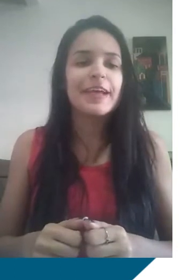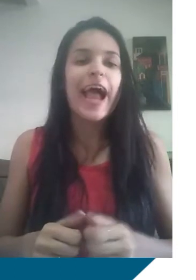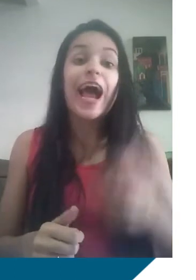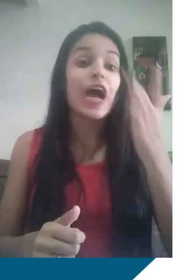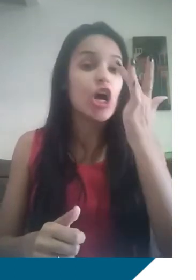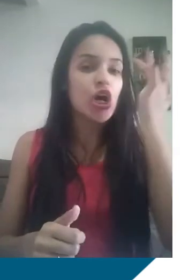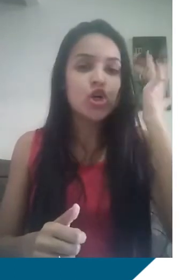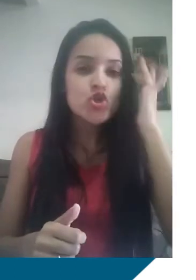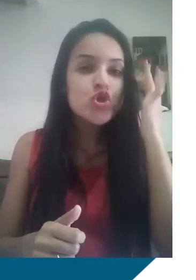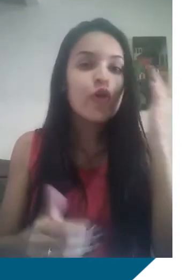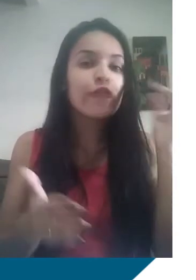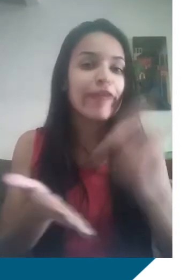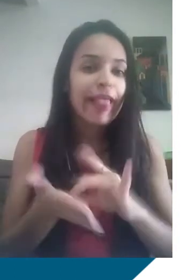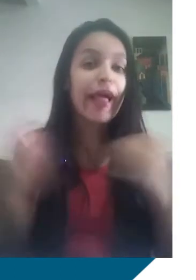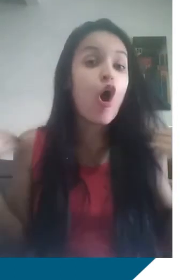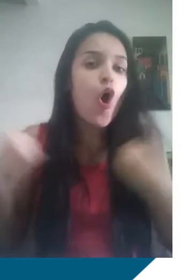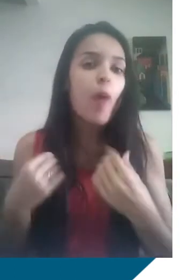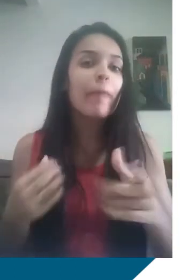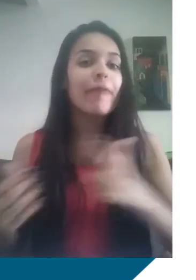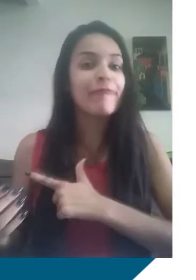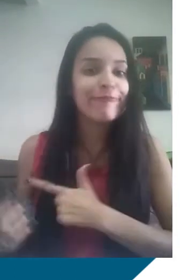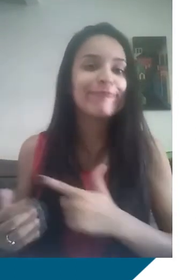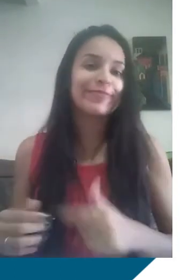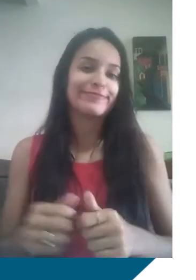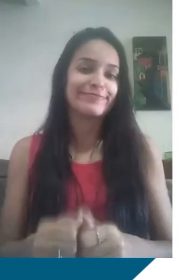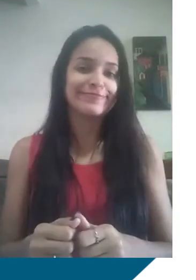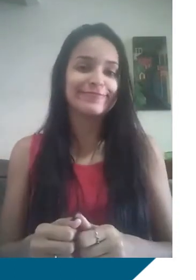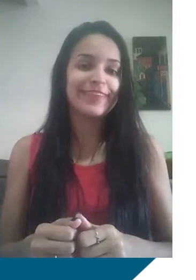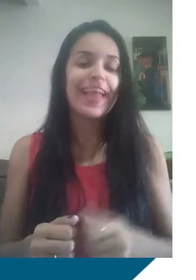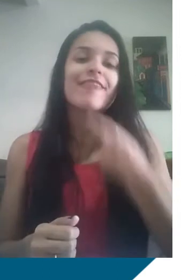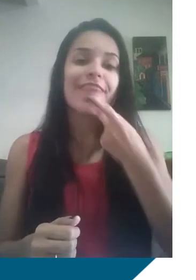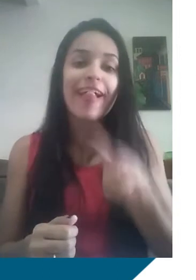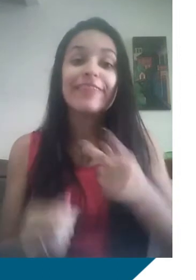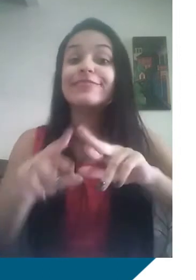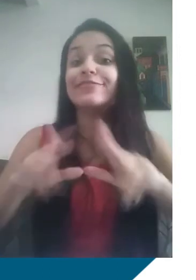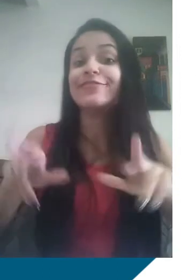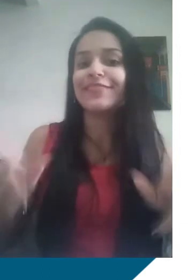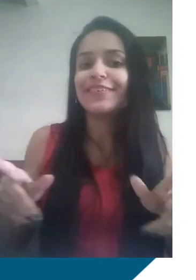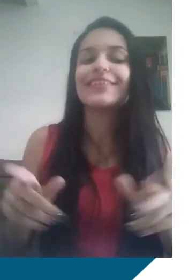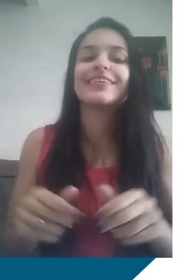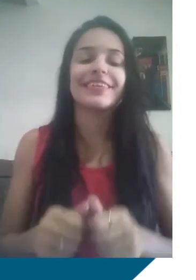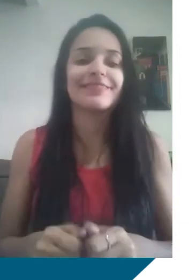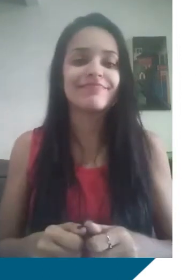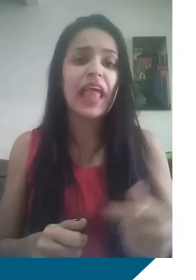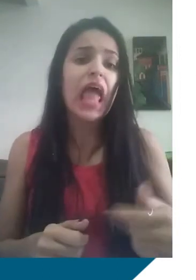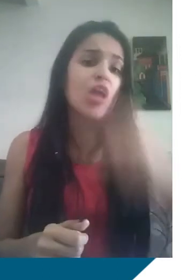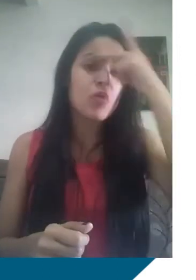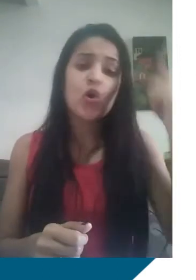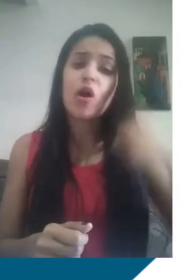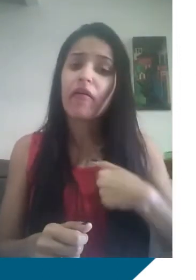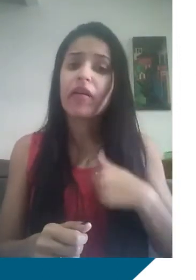avesso, diferente das grosserias a que me habituara. Em geral, me diziam com franqueza que a roupa não me assentava no